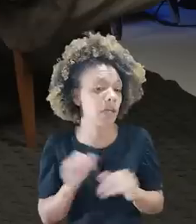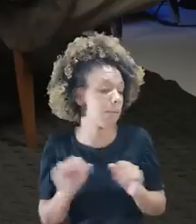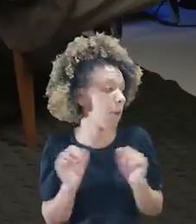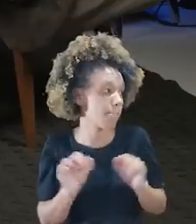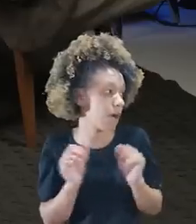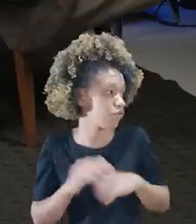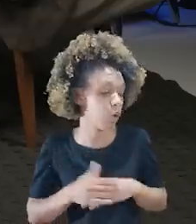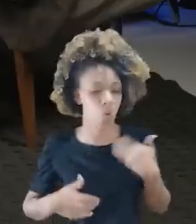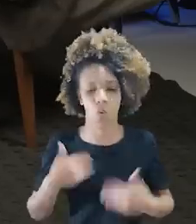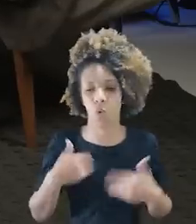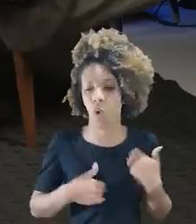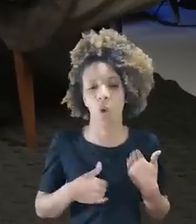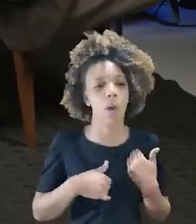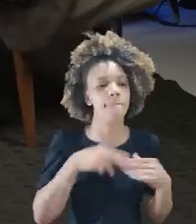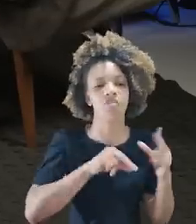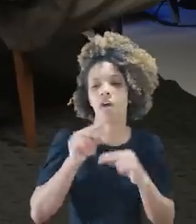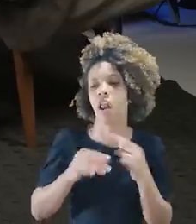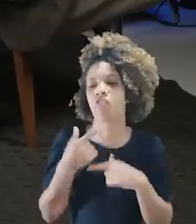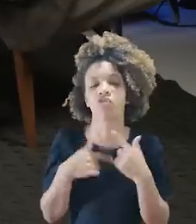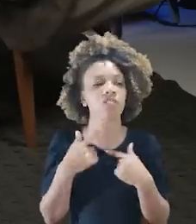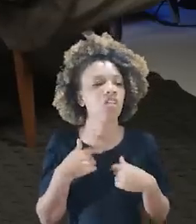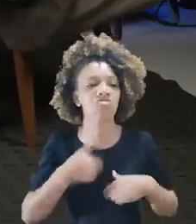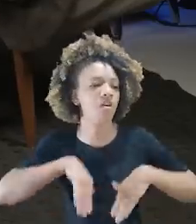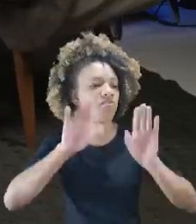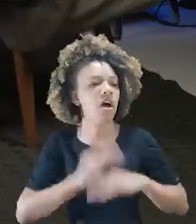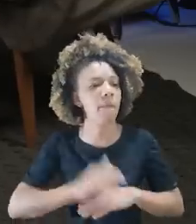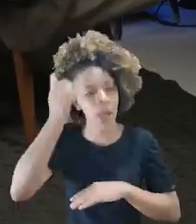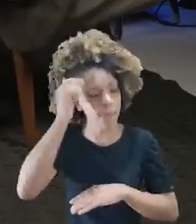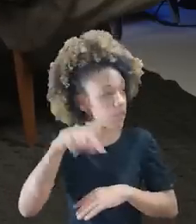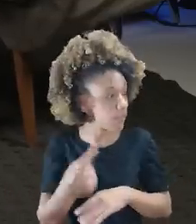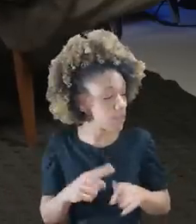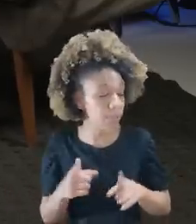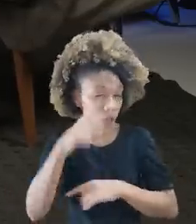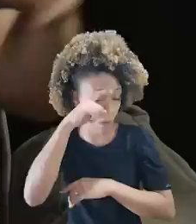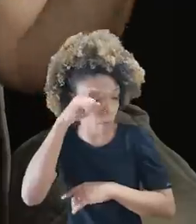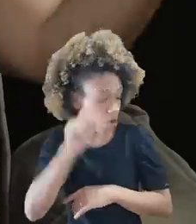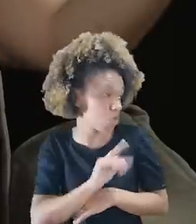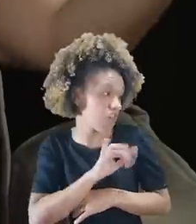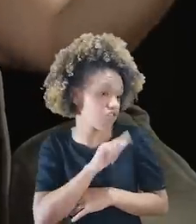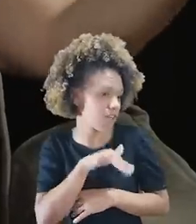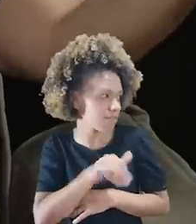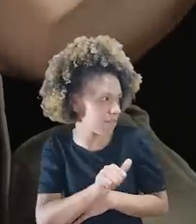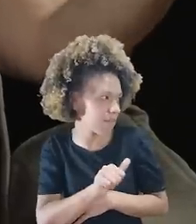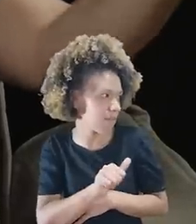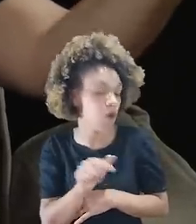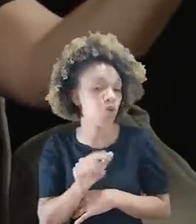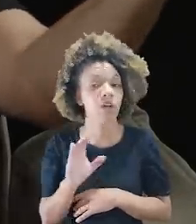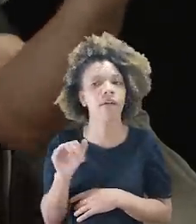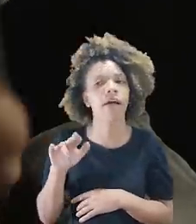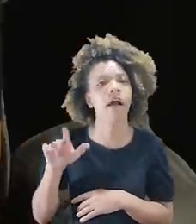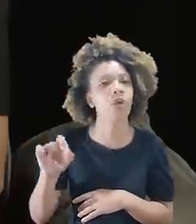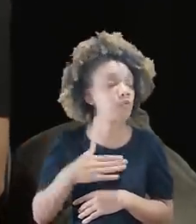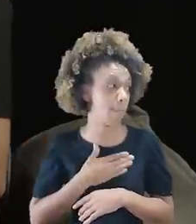Maurício e você é a Suzana você pensa numa coisa você gosta de outra coisa só que a Tiazinha é outra coisa E aí ou a